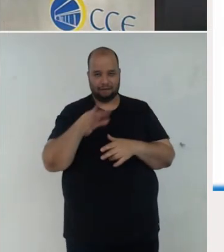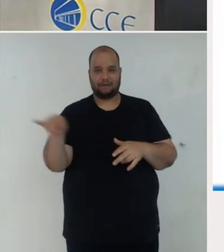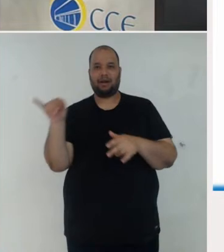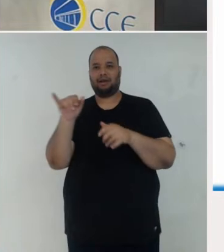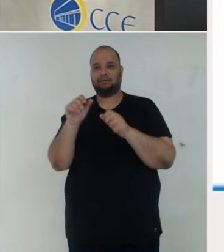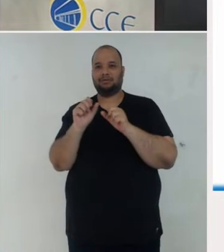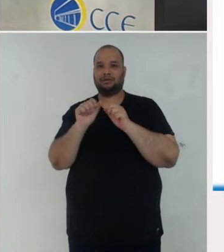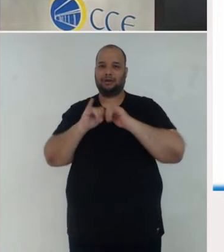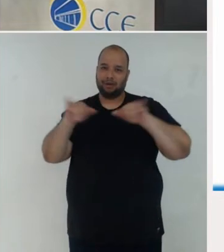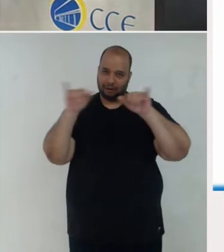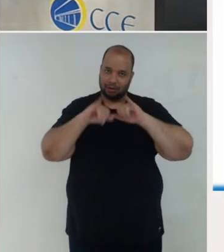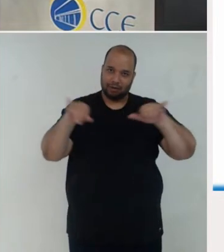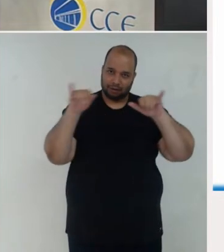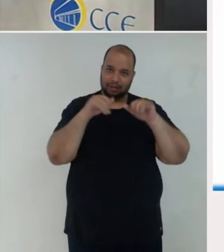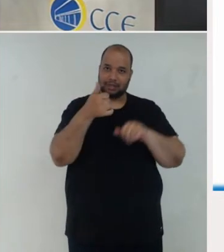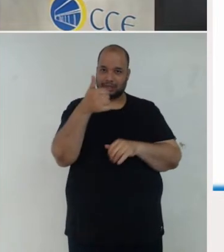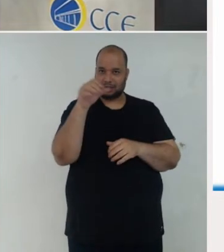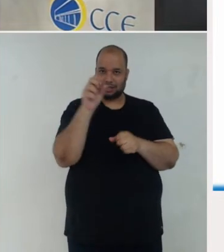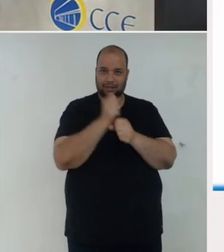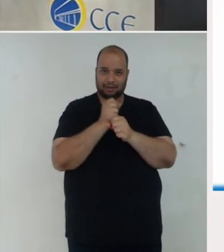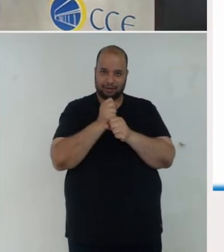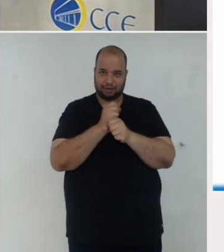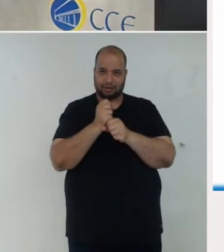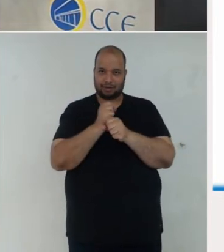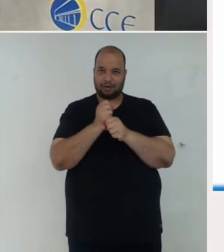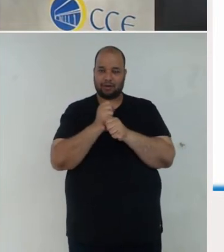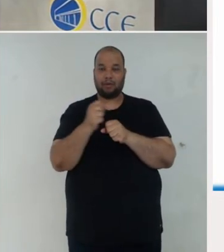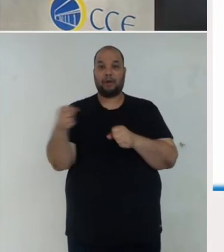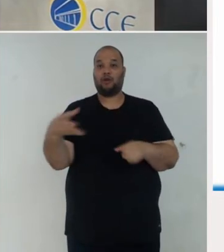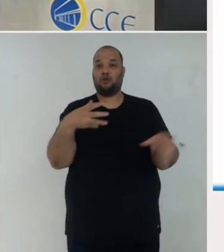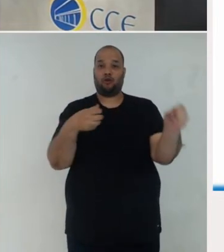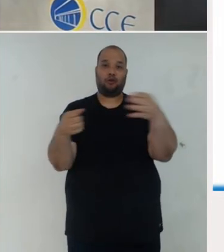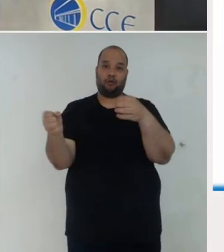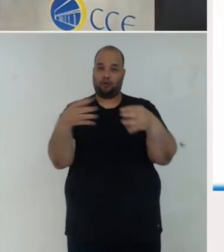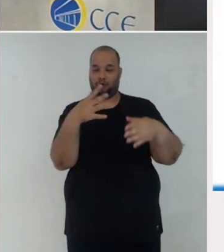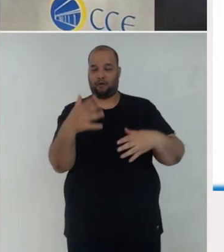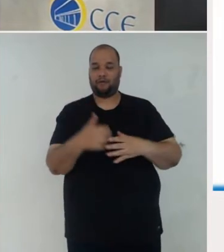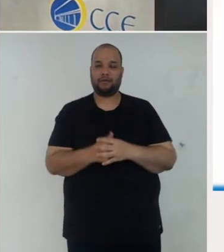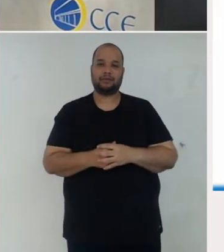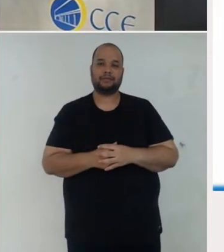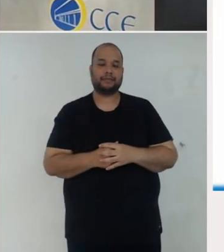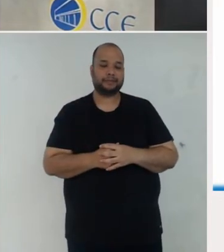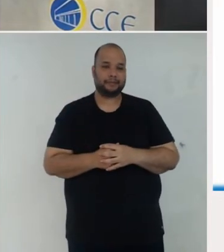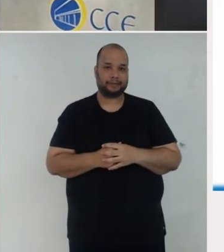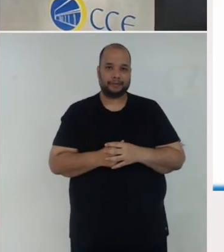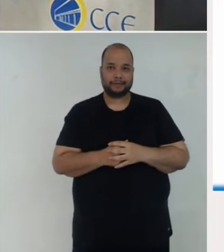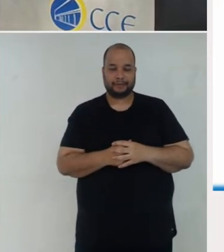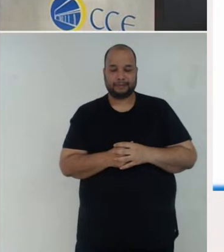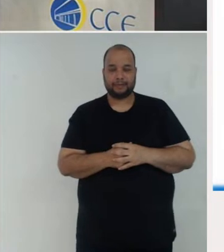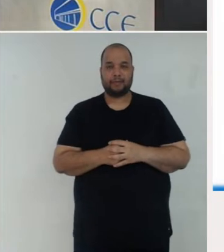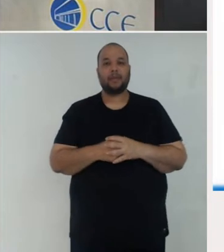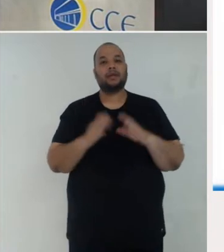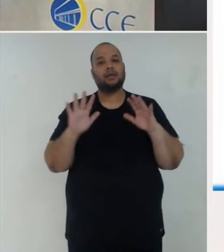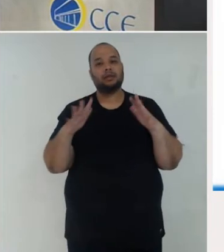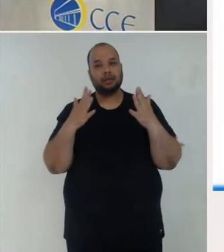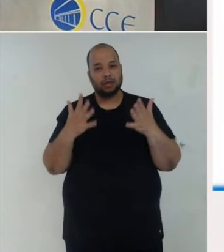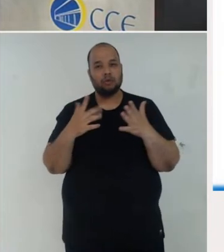uma comemoração aí desses 10 anos e mais uma inovação. Eu vou falar de algumas já já. Então aqui,